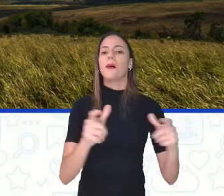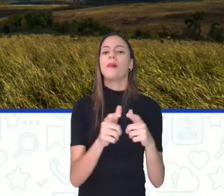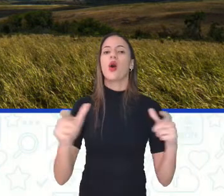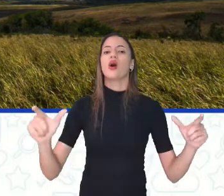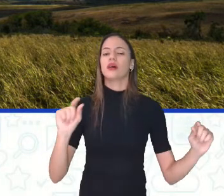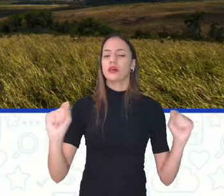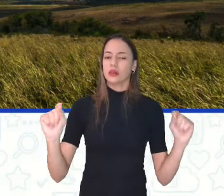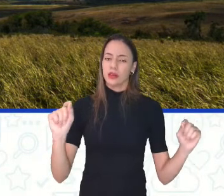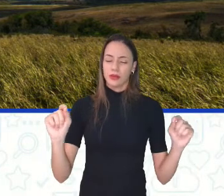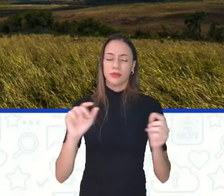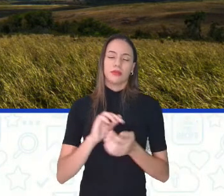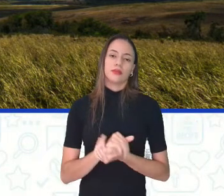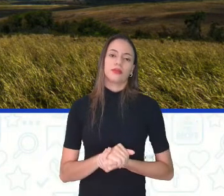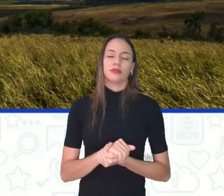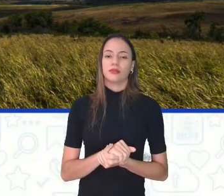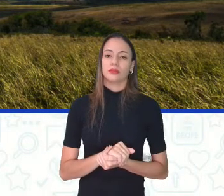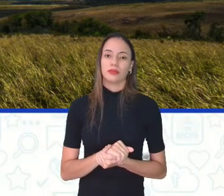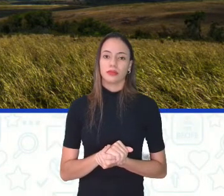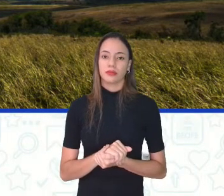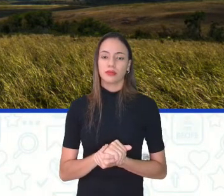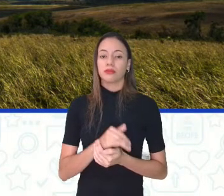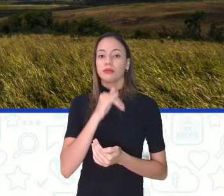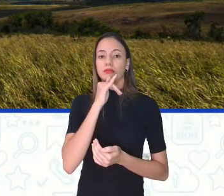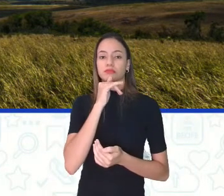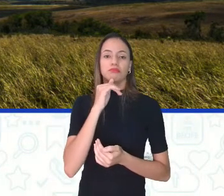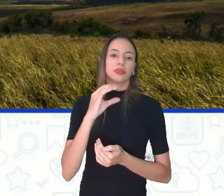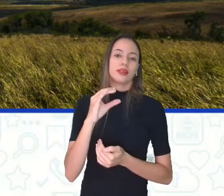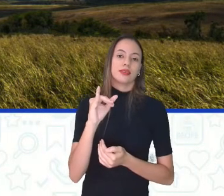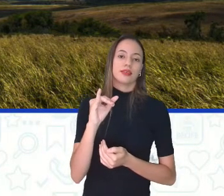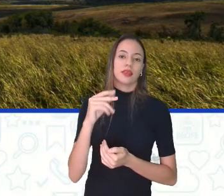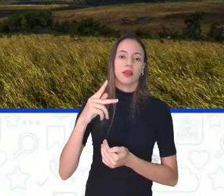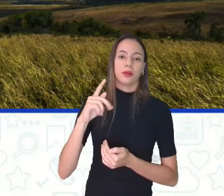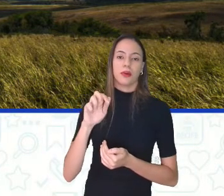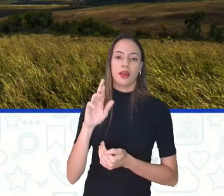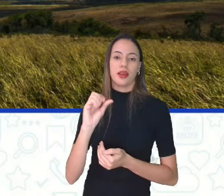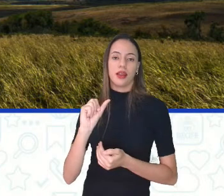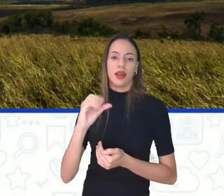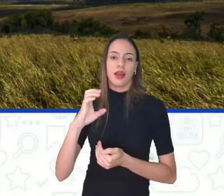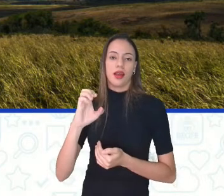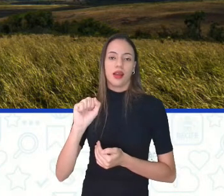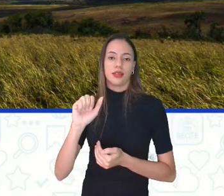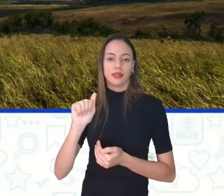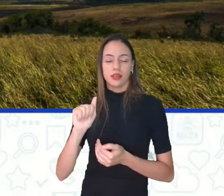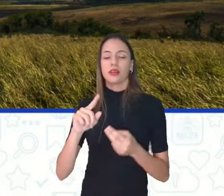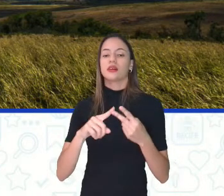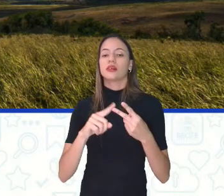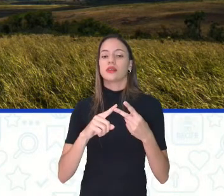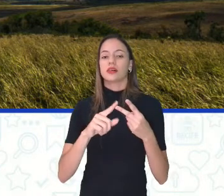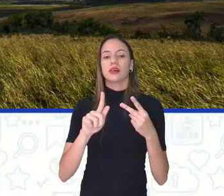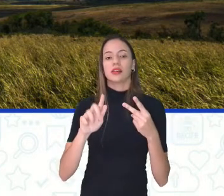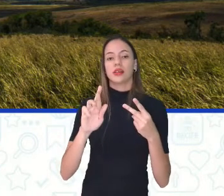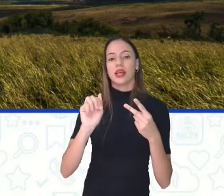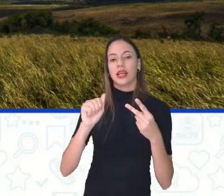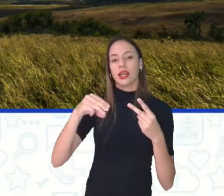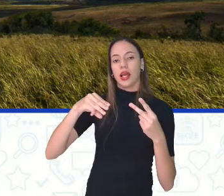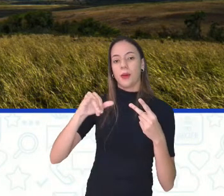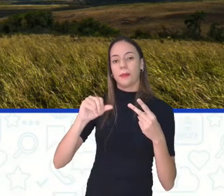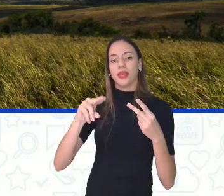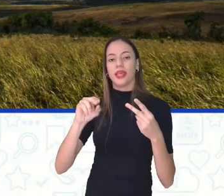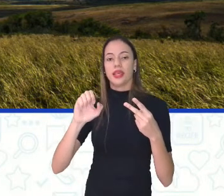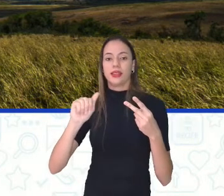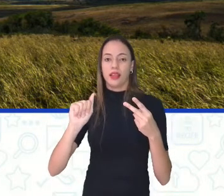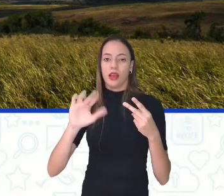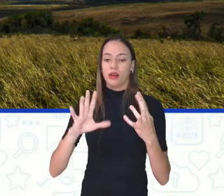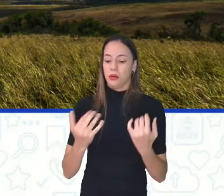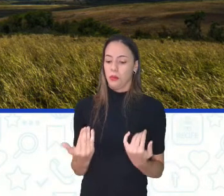predominante, né, de ciperáceas, gramíneas, né, essa vegetação mais baixa, uma ou outra